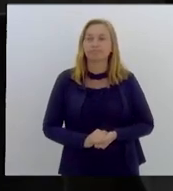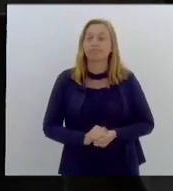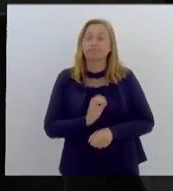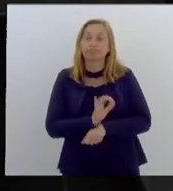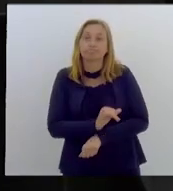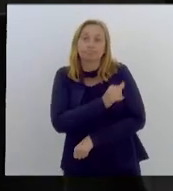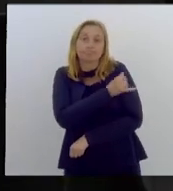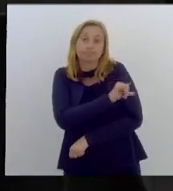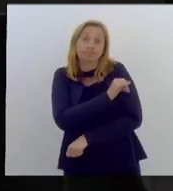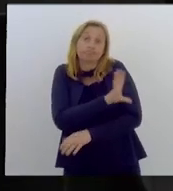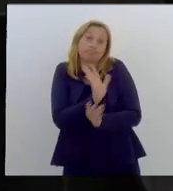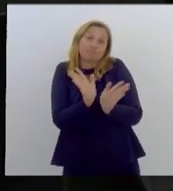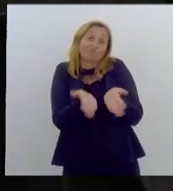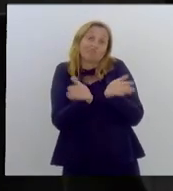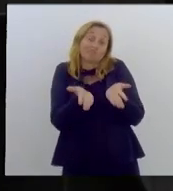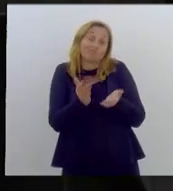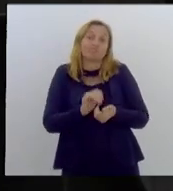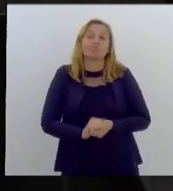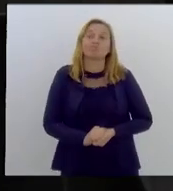Rio de Janeiro hoje